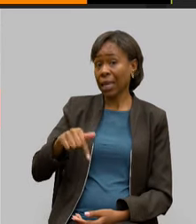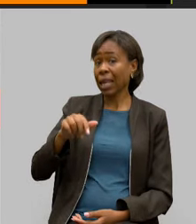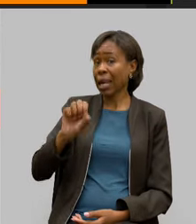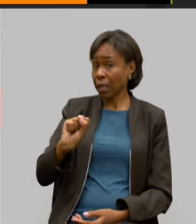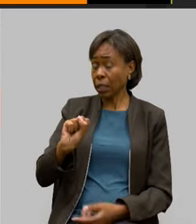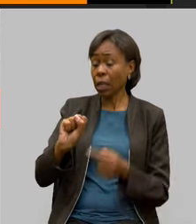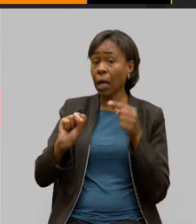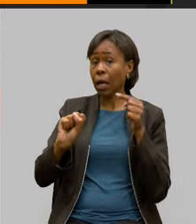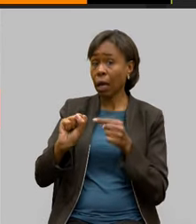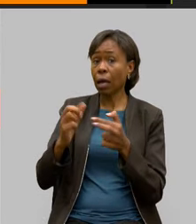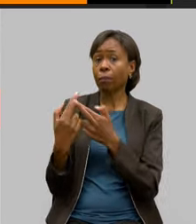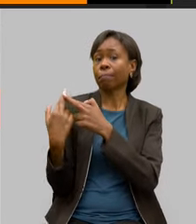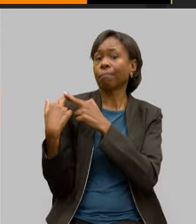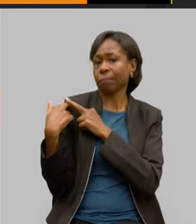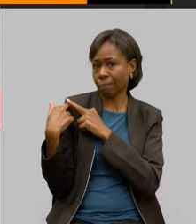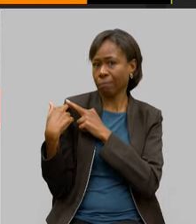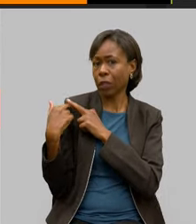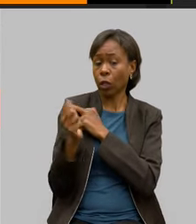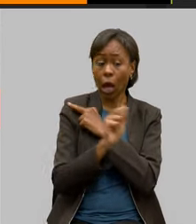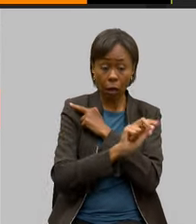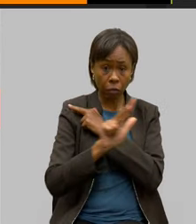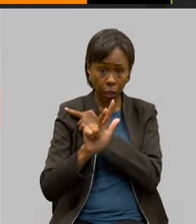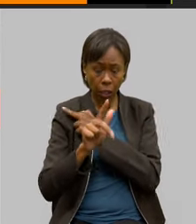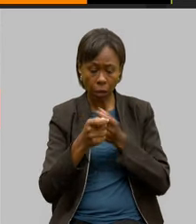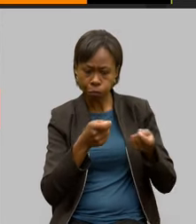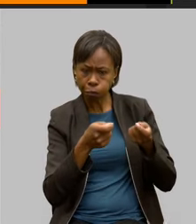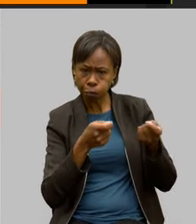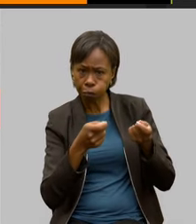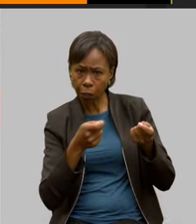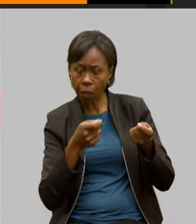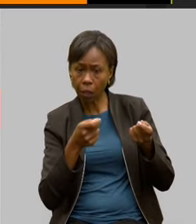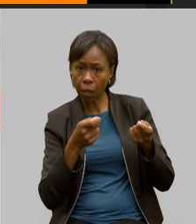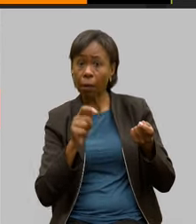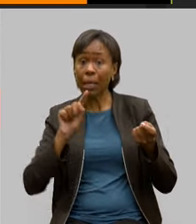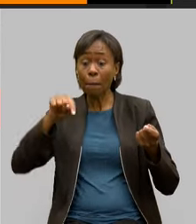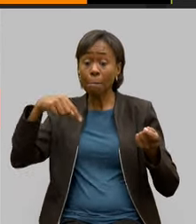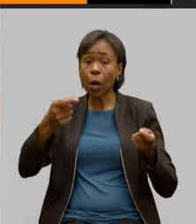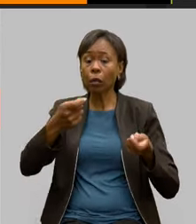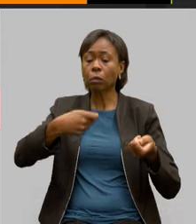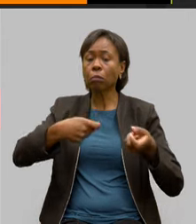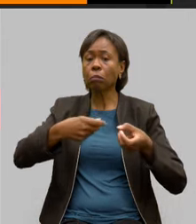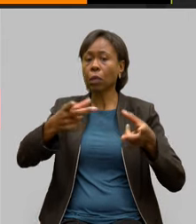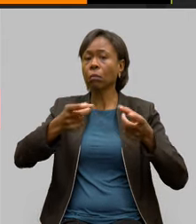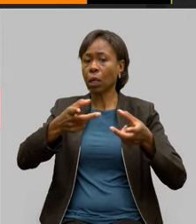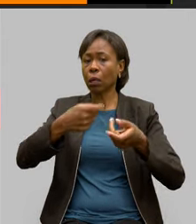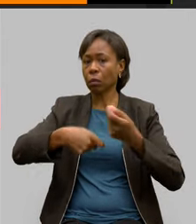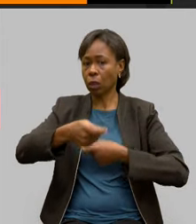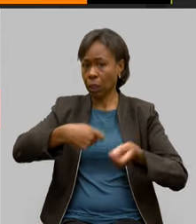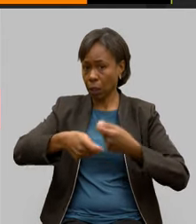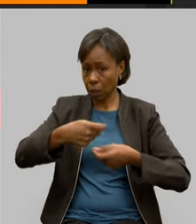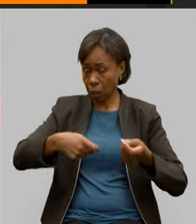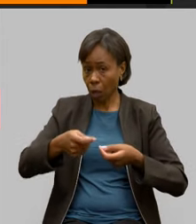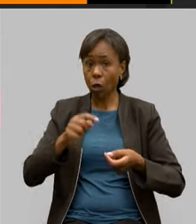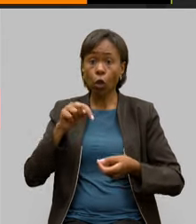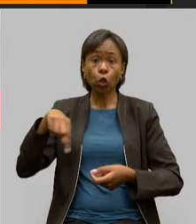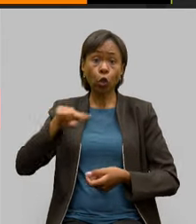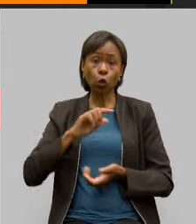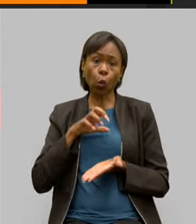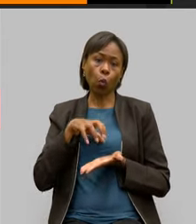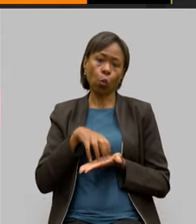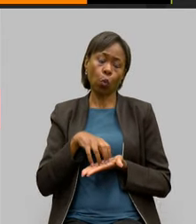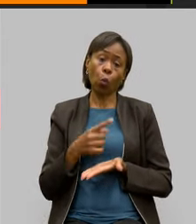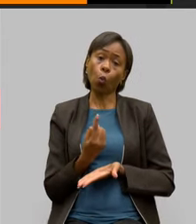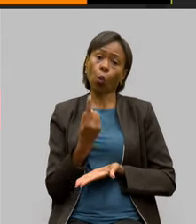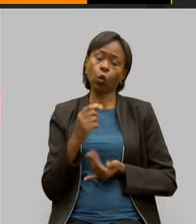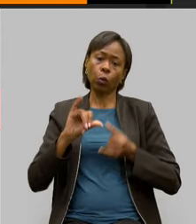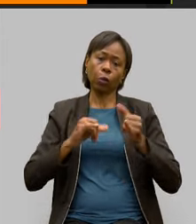monitoramento que a Visa Faz pós comercialização tá então hoje nós somos o único laboratório no Brasil que faz